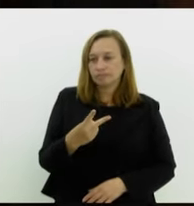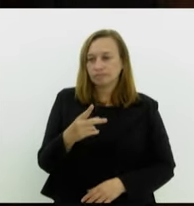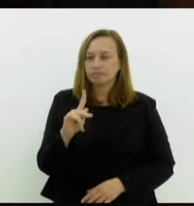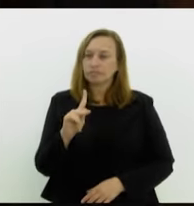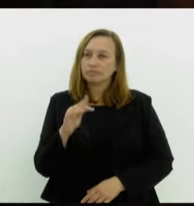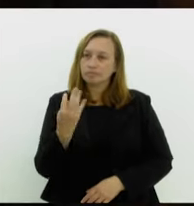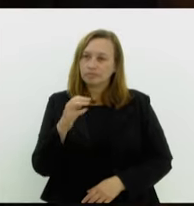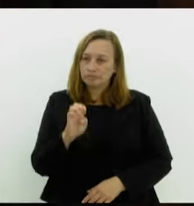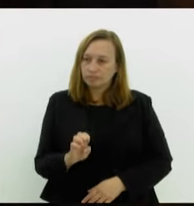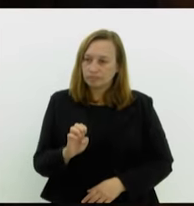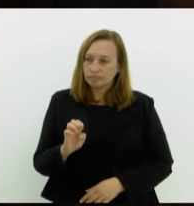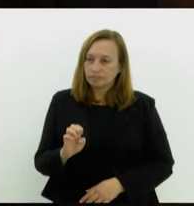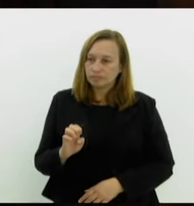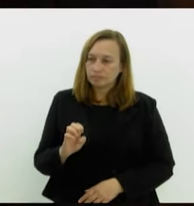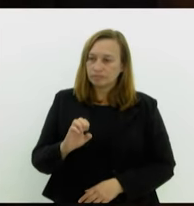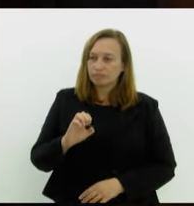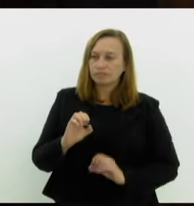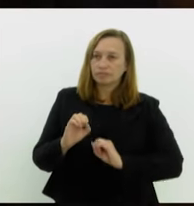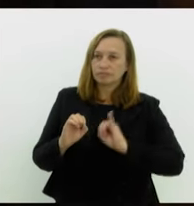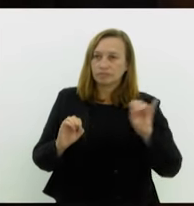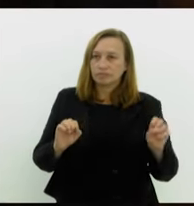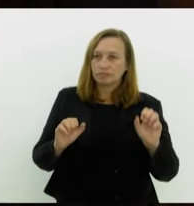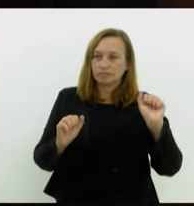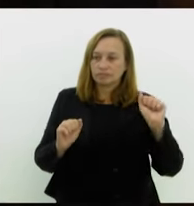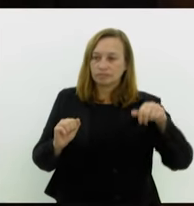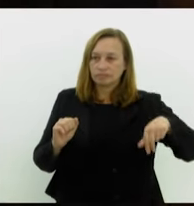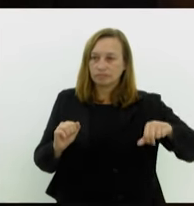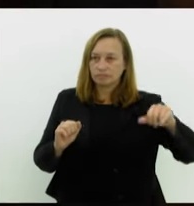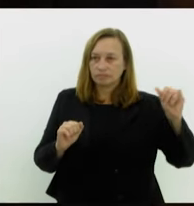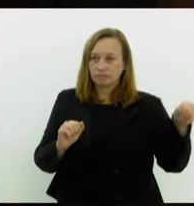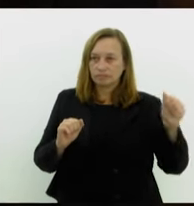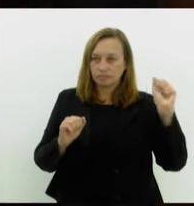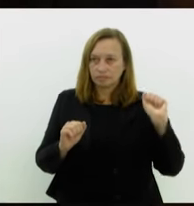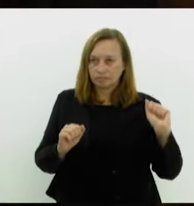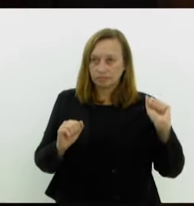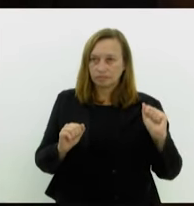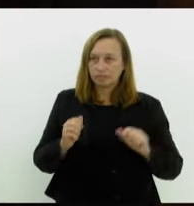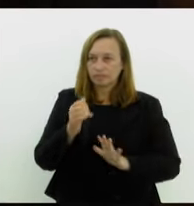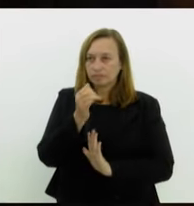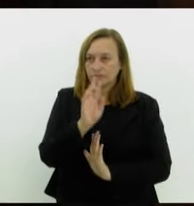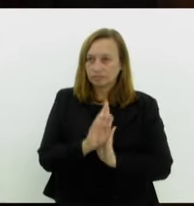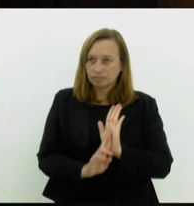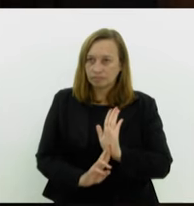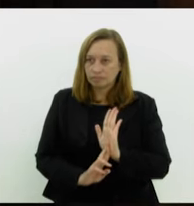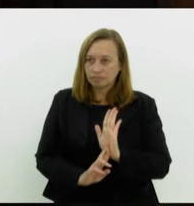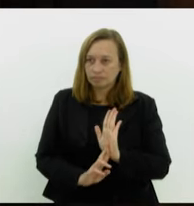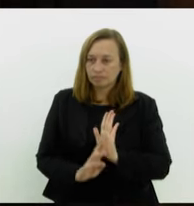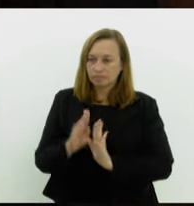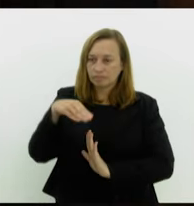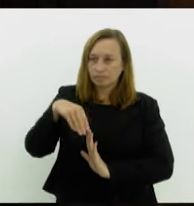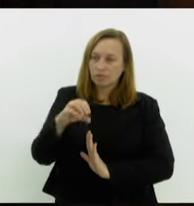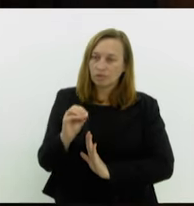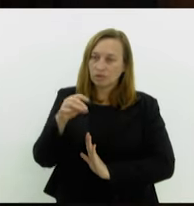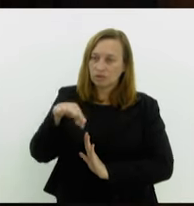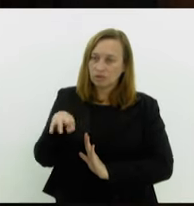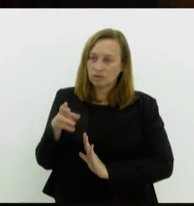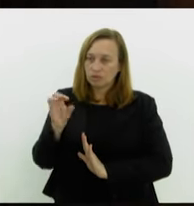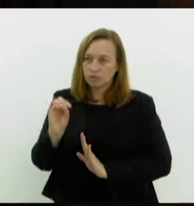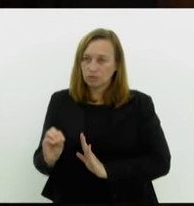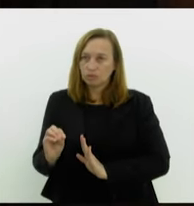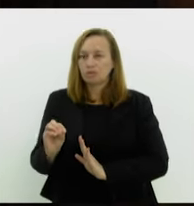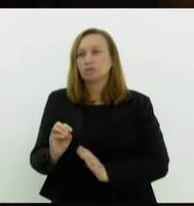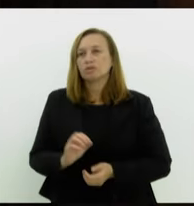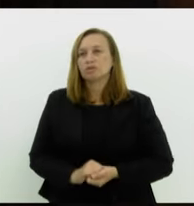foram monitoradas e elas geraram um relatório que se chama monitora com a maiúsculo assim e tá